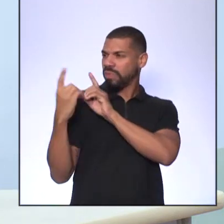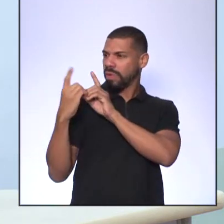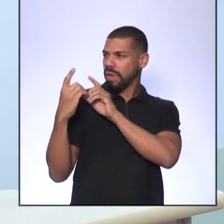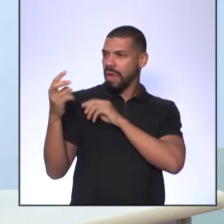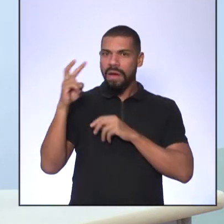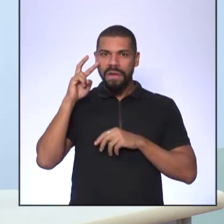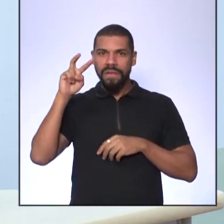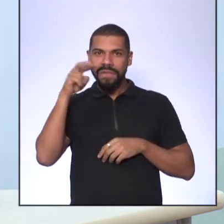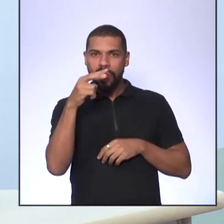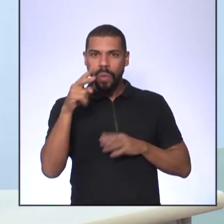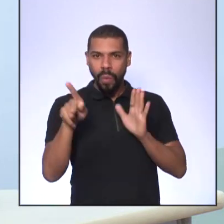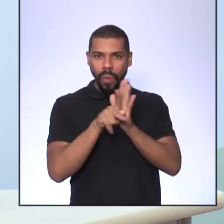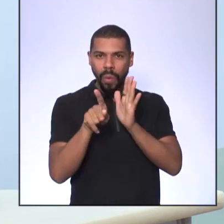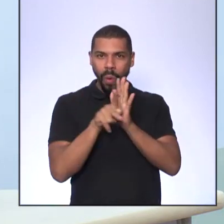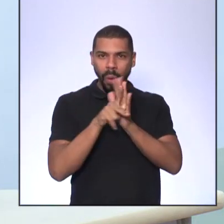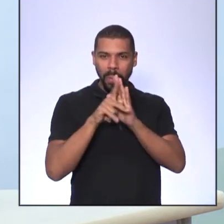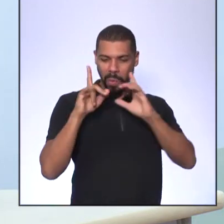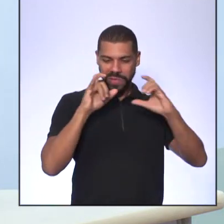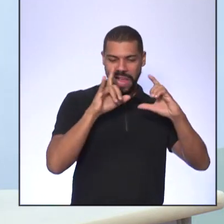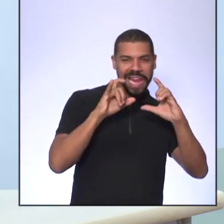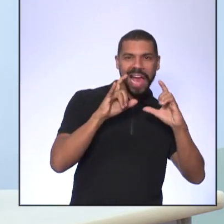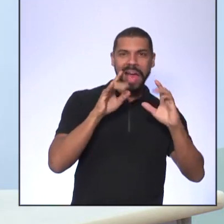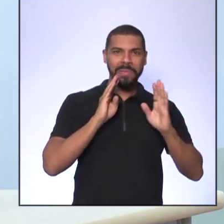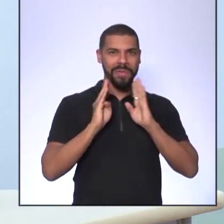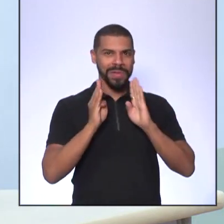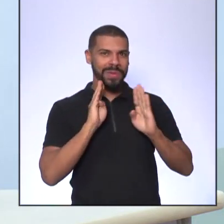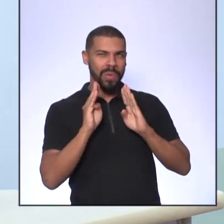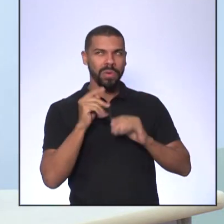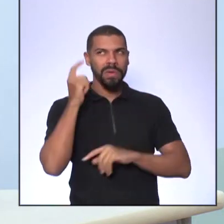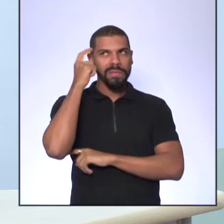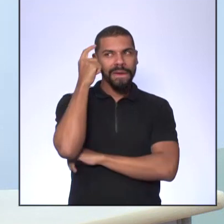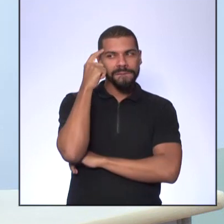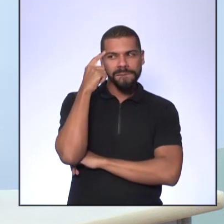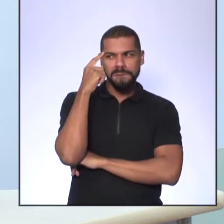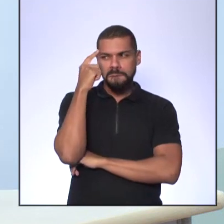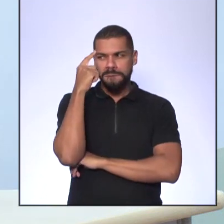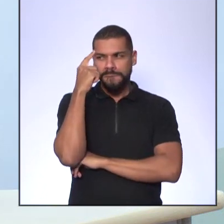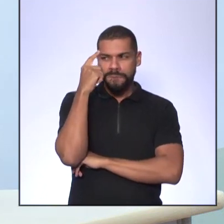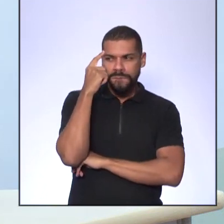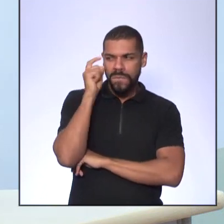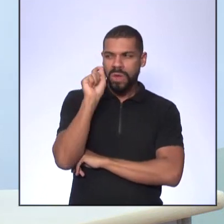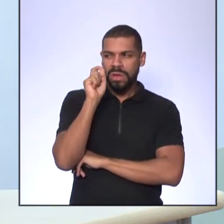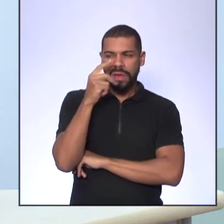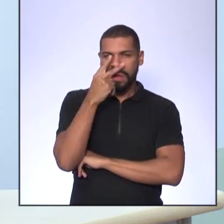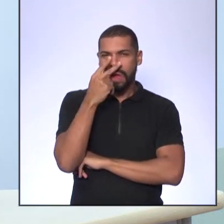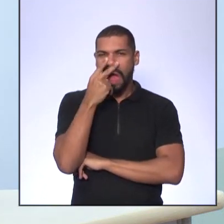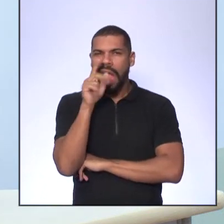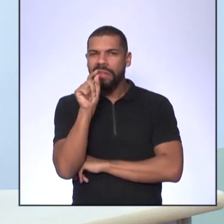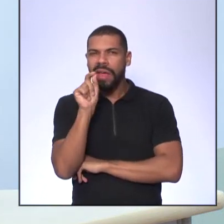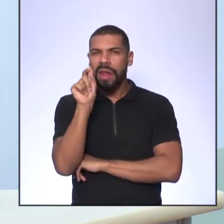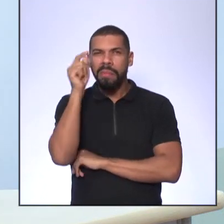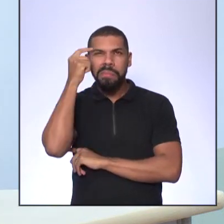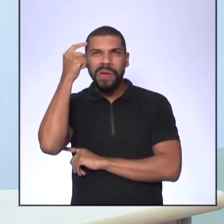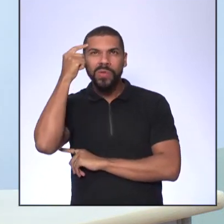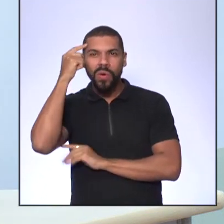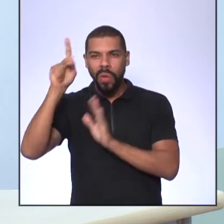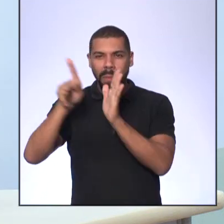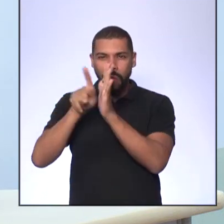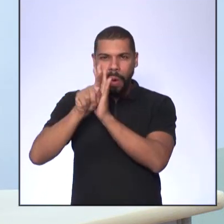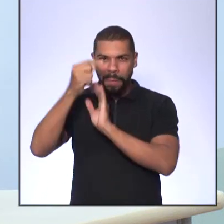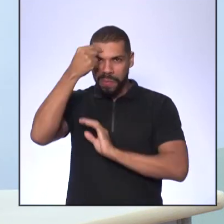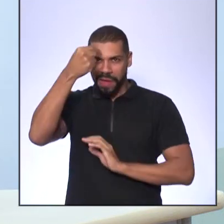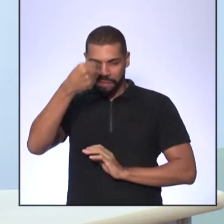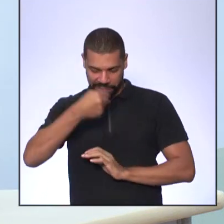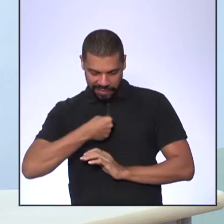redes sociais. O que será que ela achou? O que será que ela pensou? O que será que ela descobriu sobre mim durante